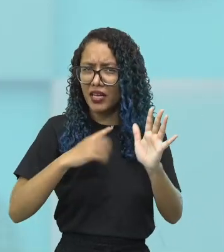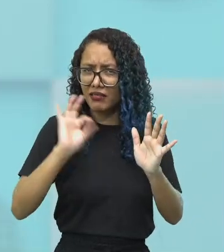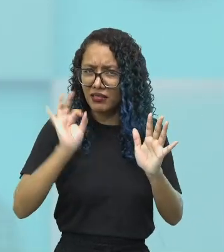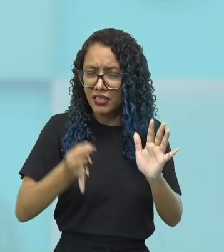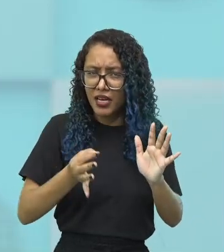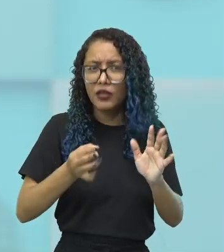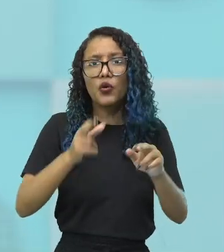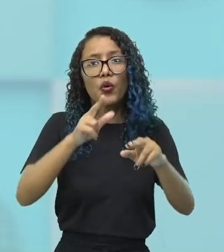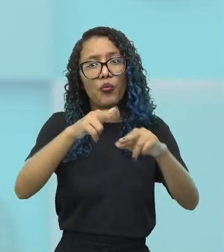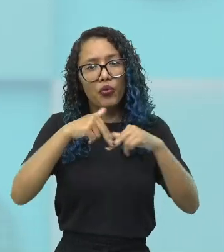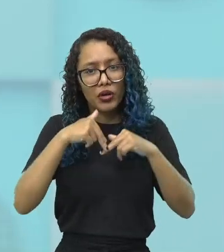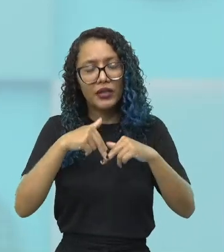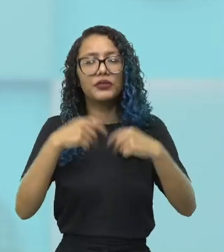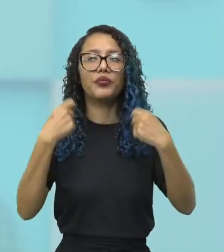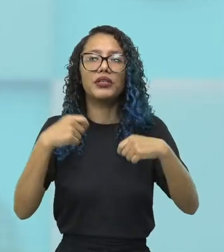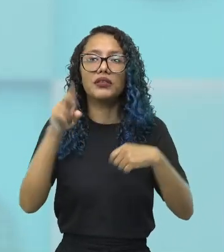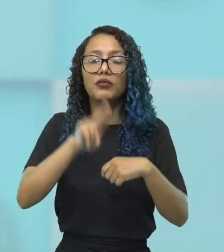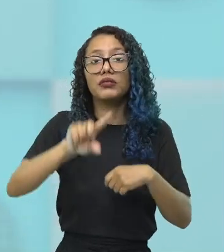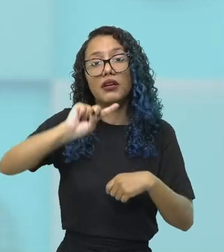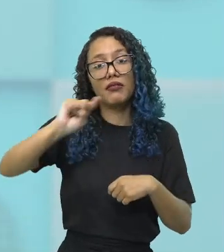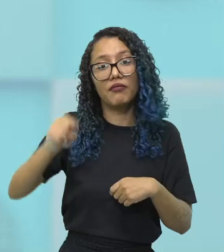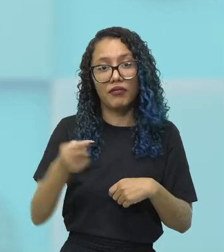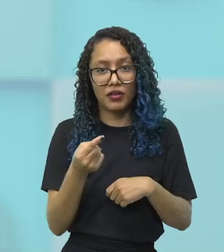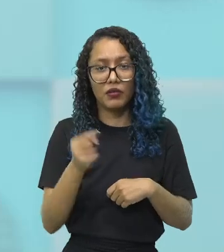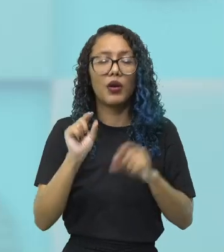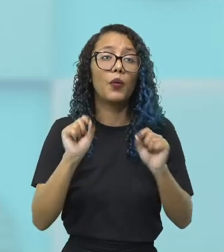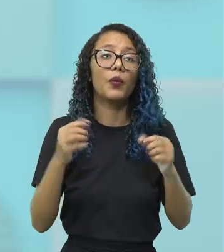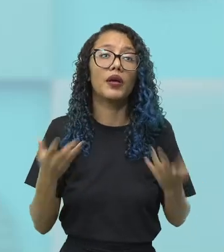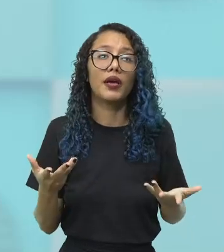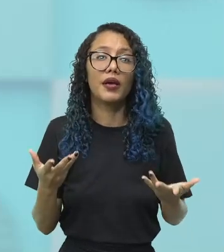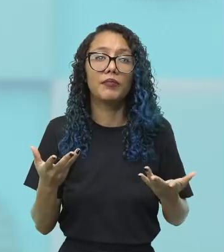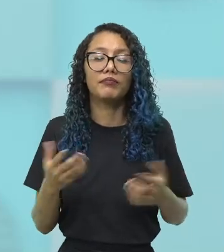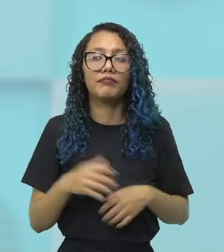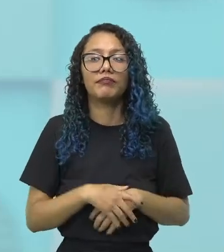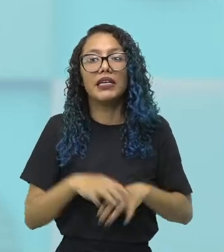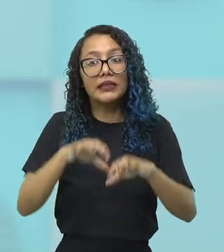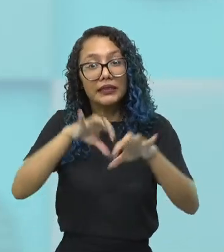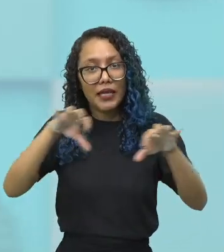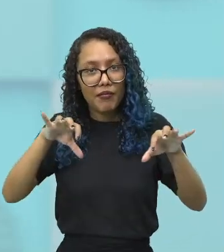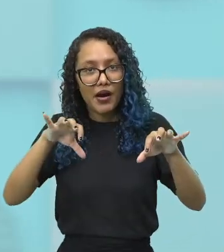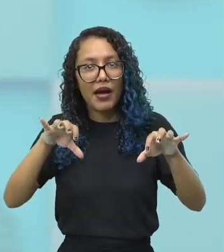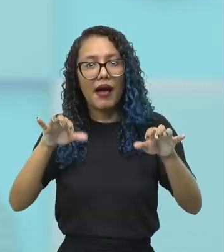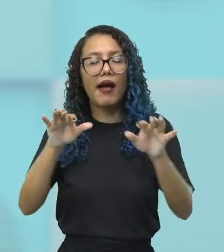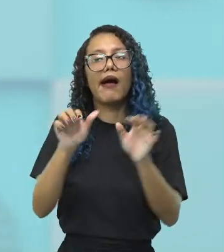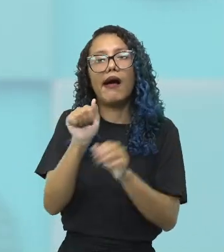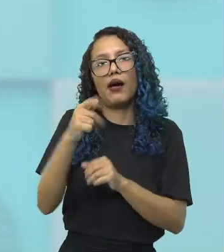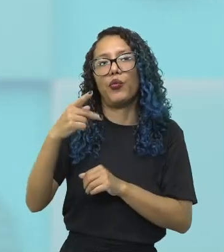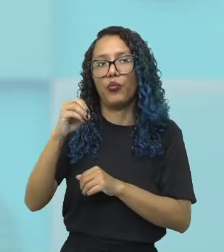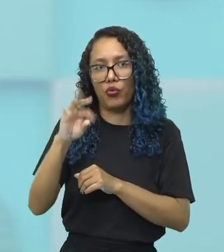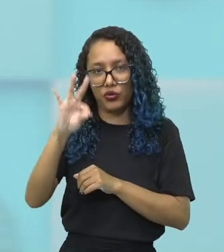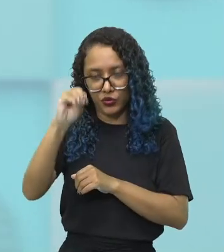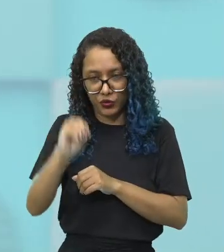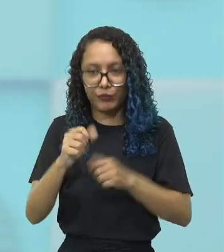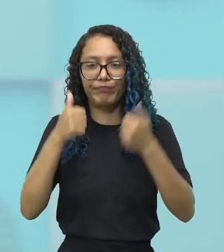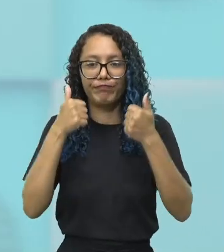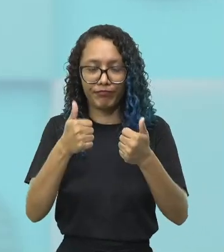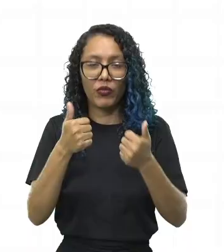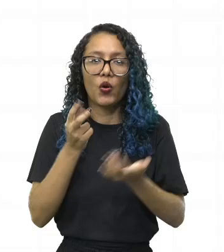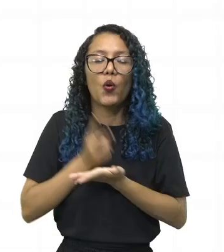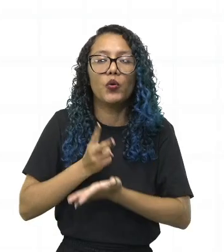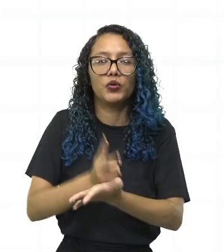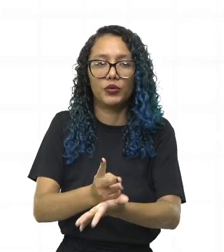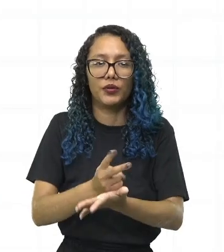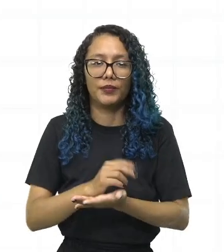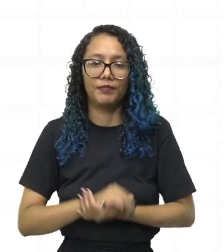que utilizar a vírgula para isolar o aposto, certo? Vamos lá,